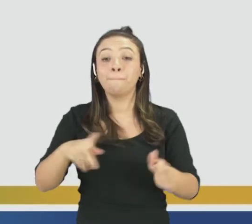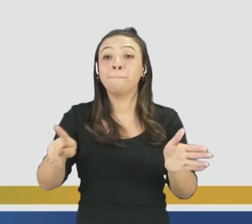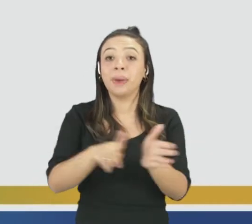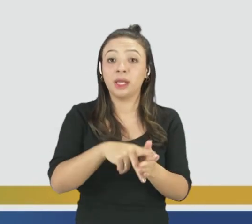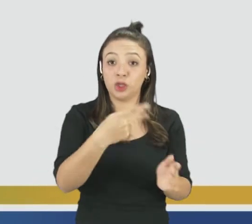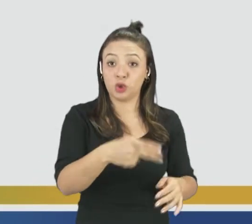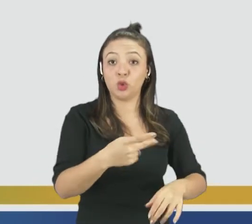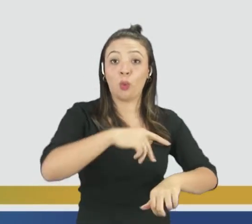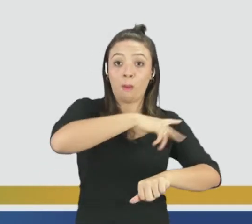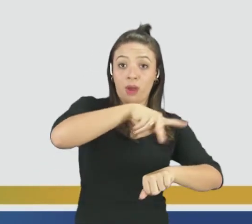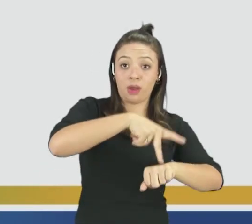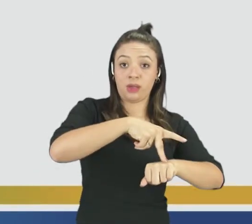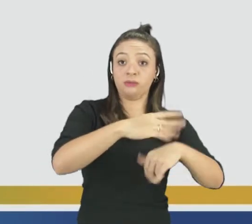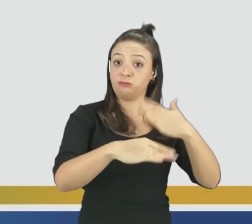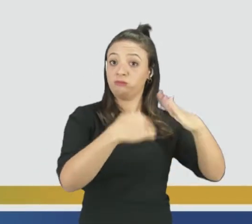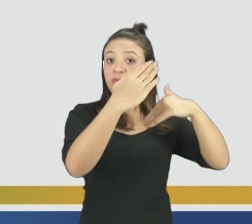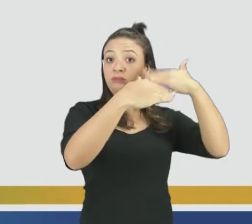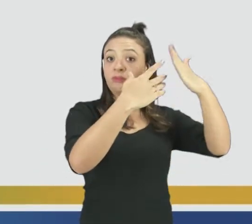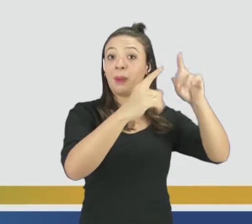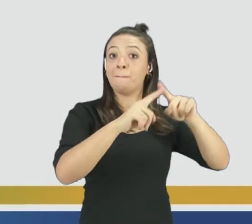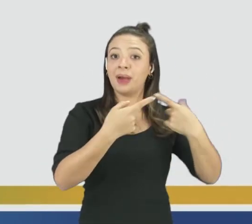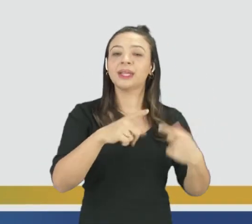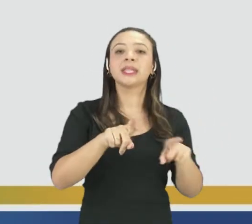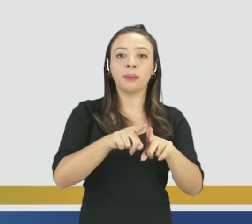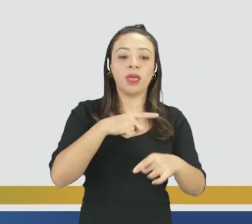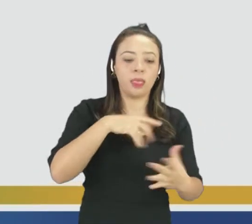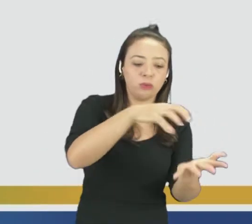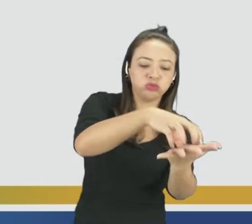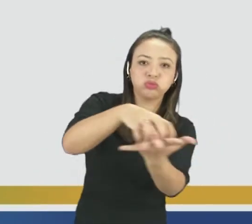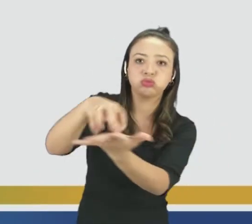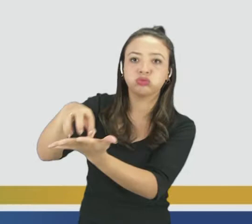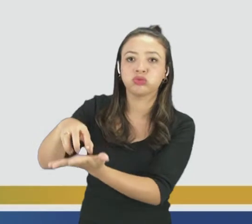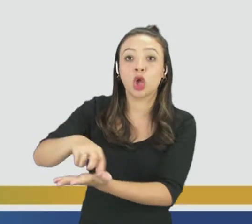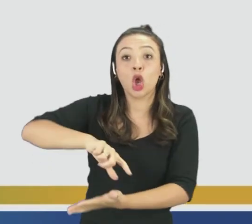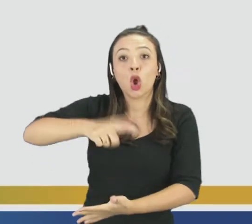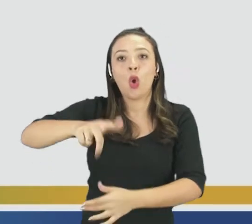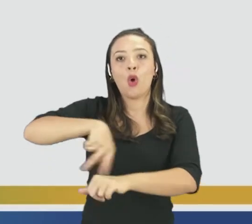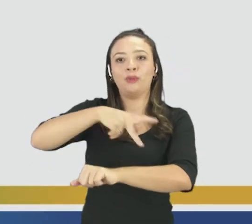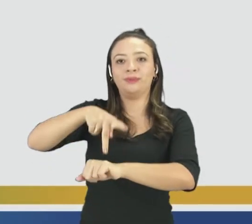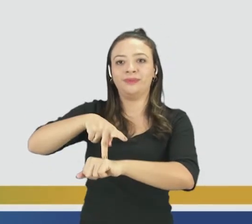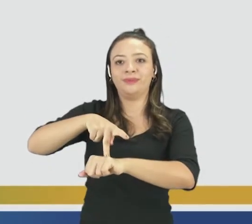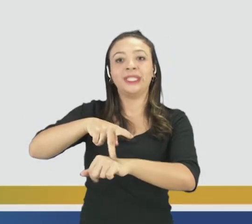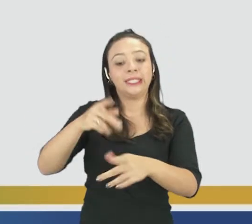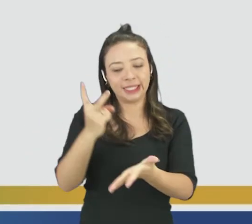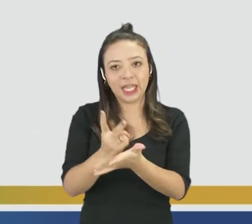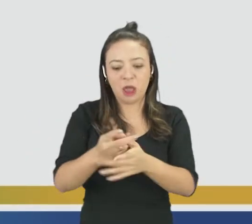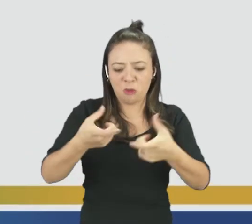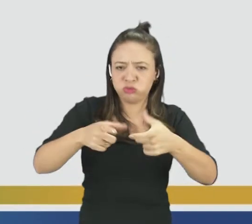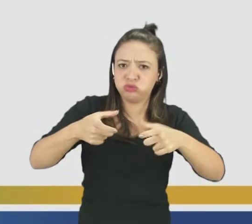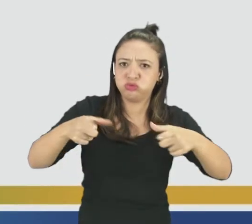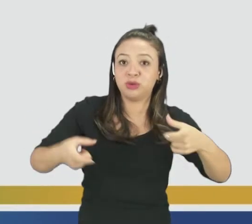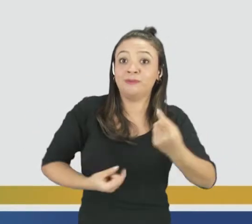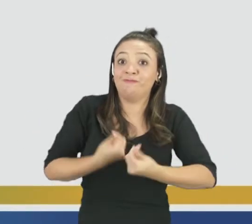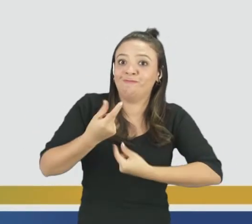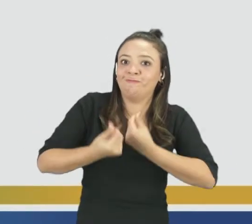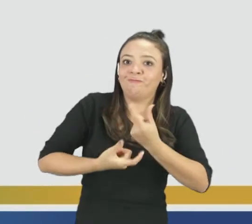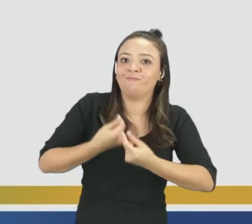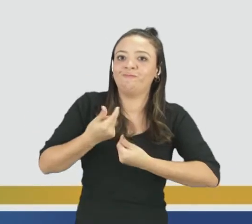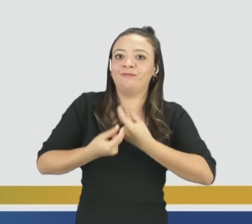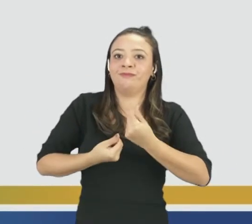desenvolvido mais atuem com filiais em outros em desenvolvimento e expandindo seu mercado consumidor